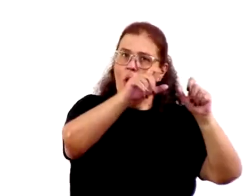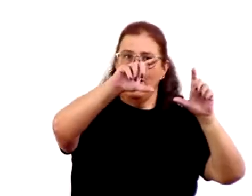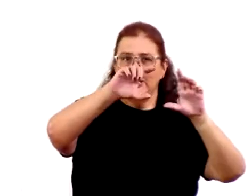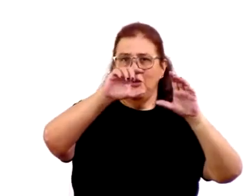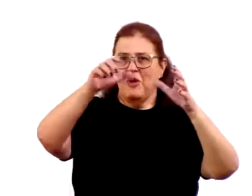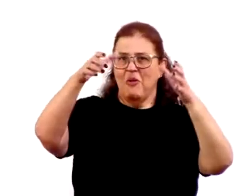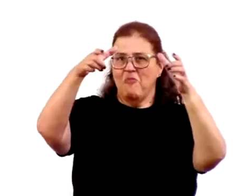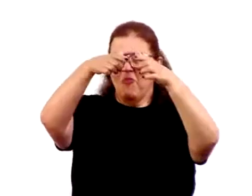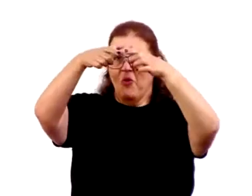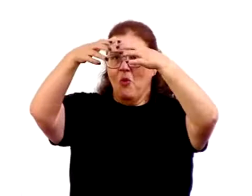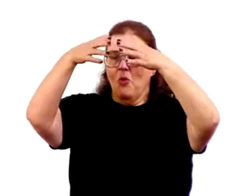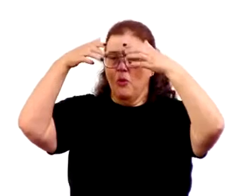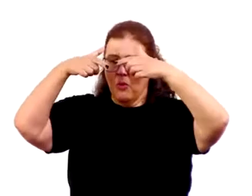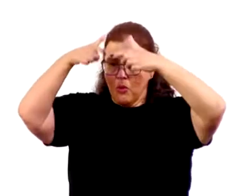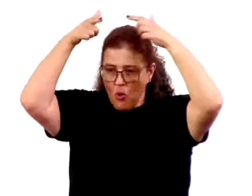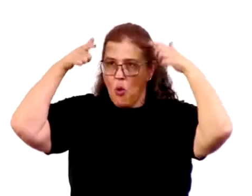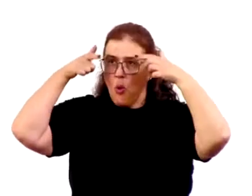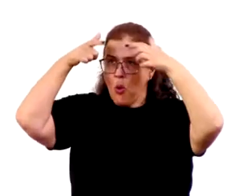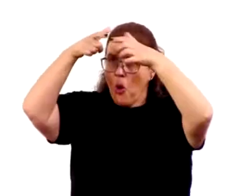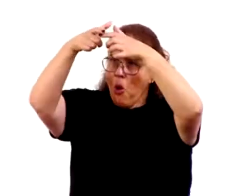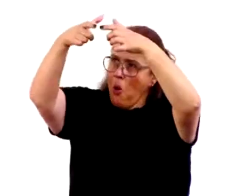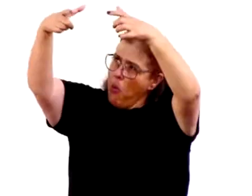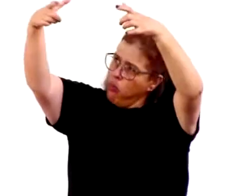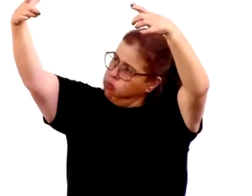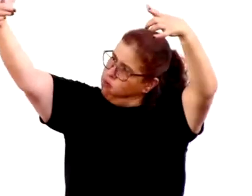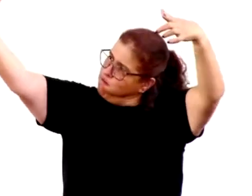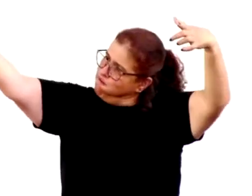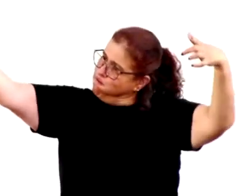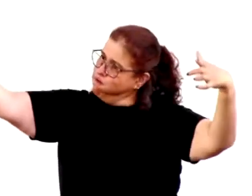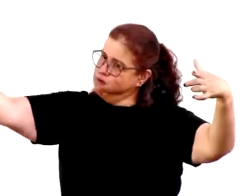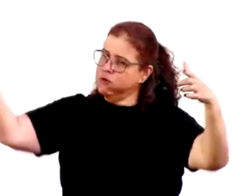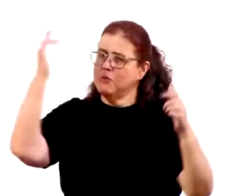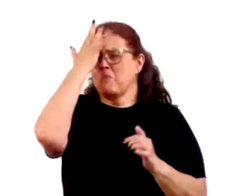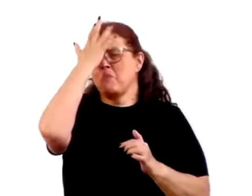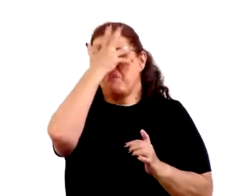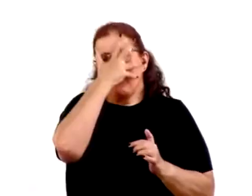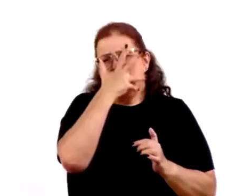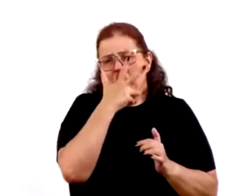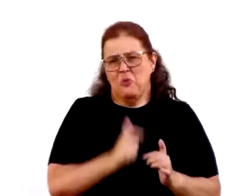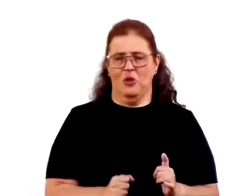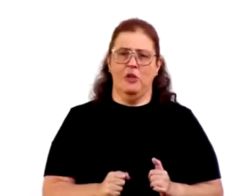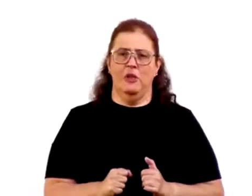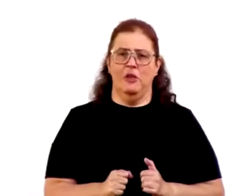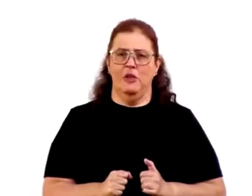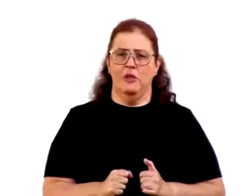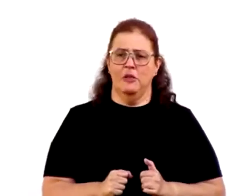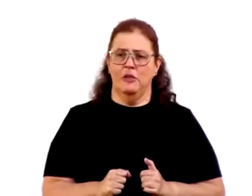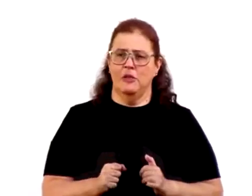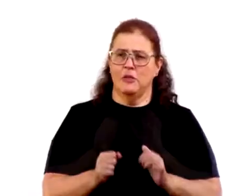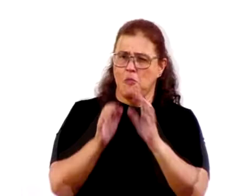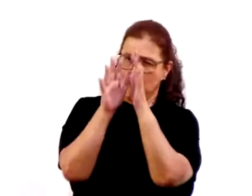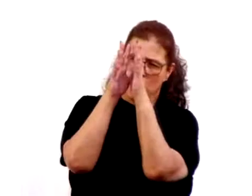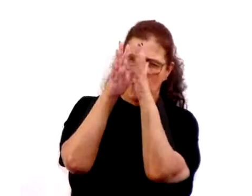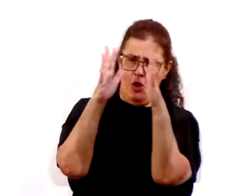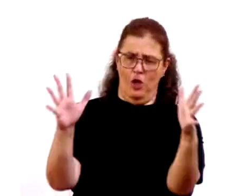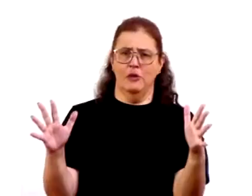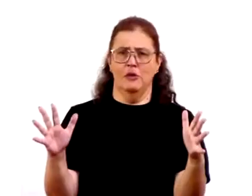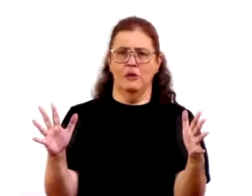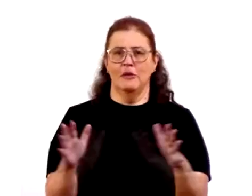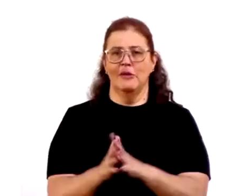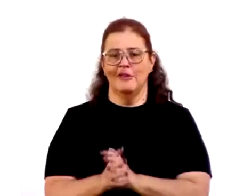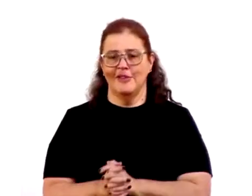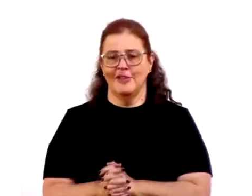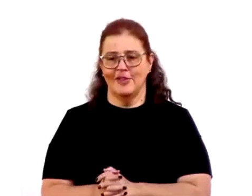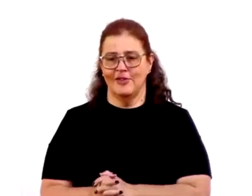brilhante, uma coroa digna, uma coroa realmente reluzente, como